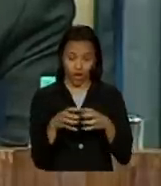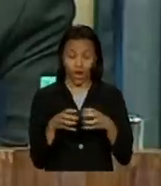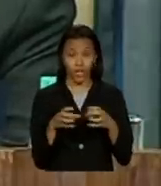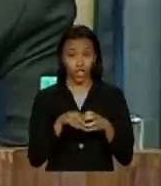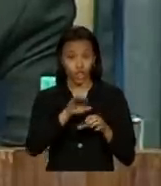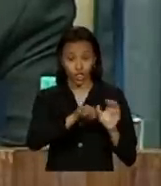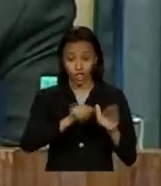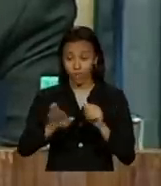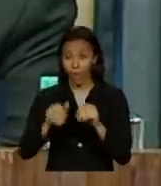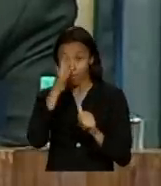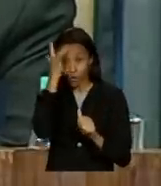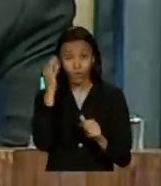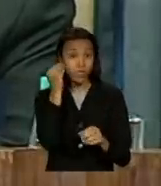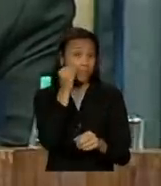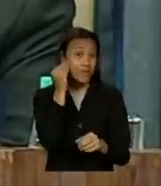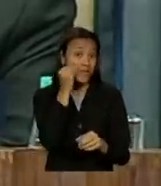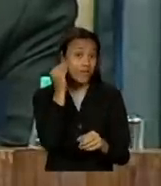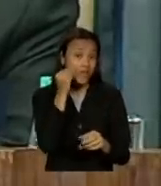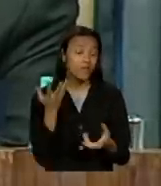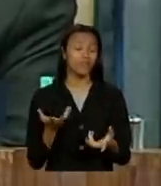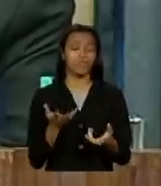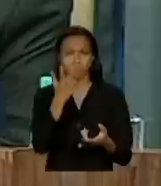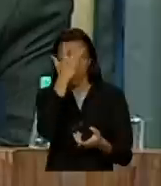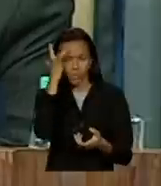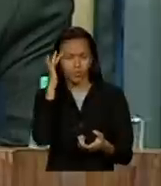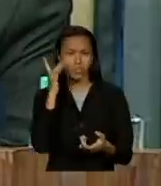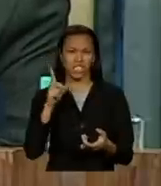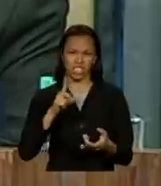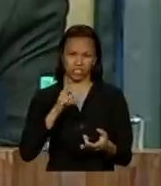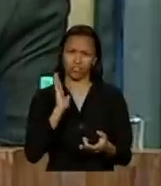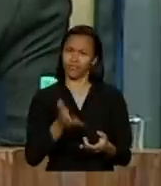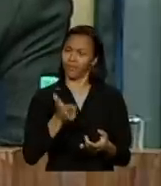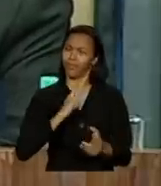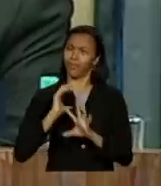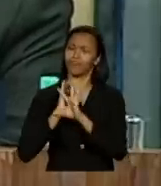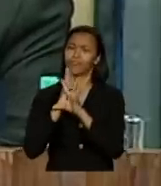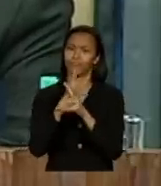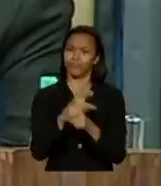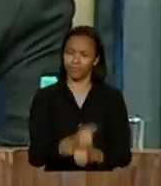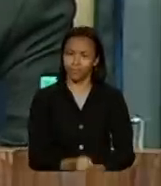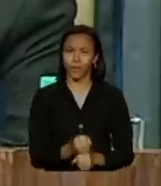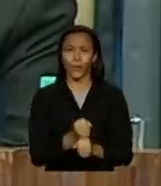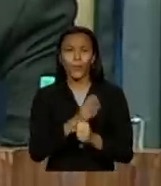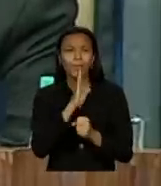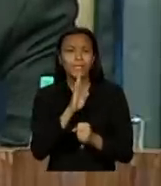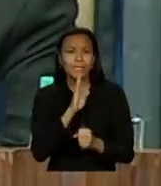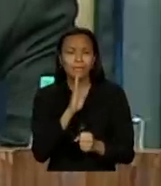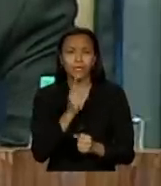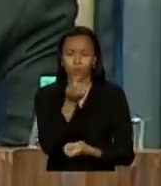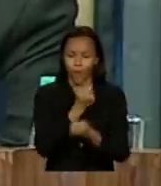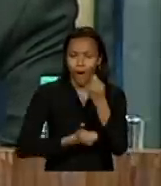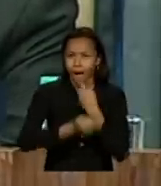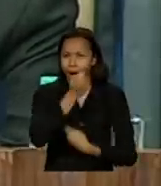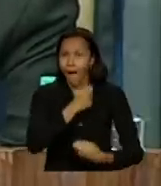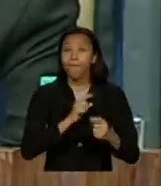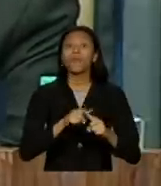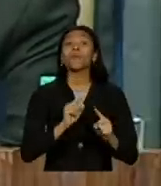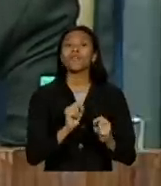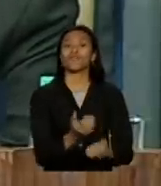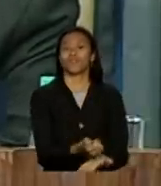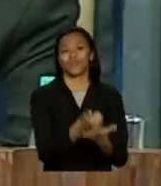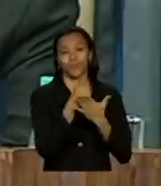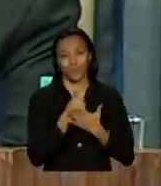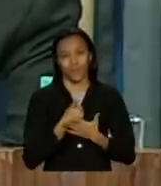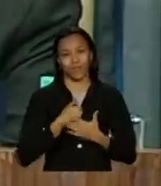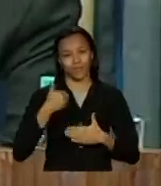pessoas experientes pessoas que já tem um acúmulo de na questão da gestão para nos ajudar nesse processo E